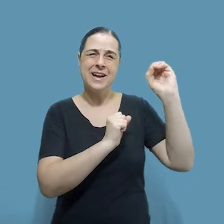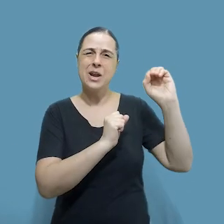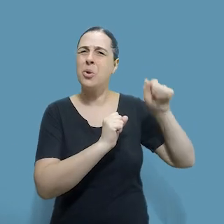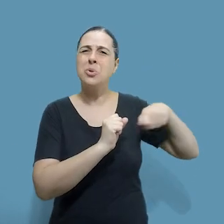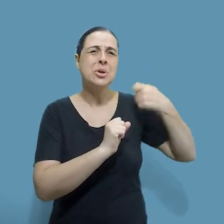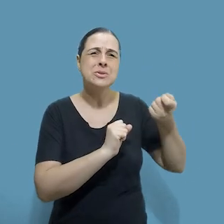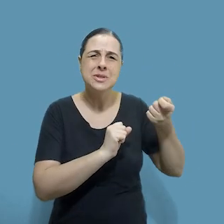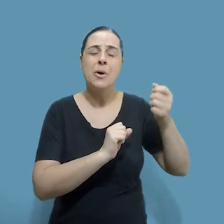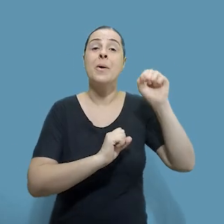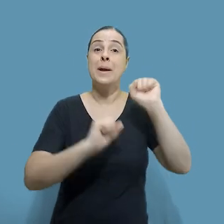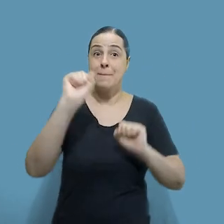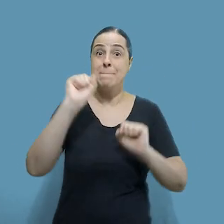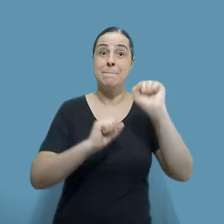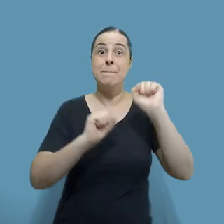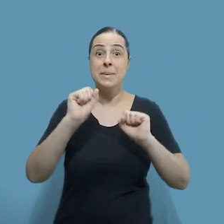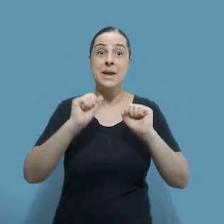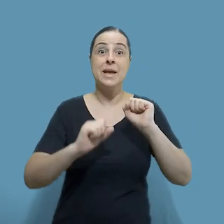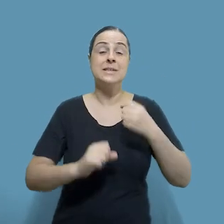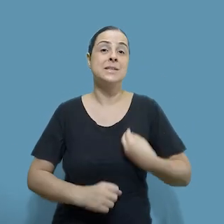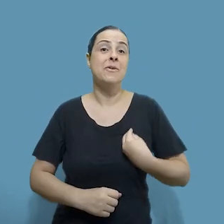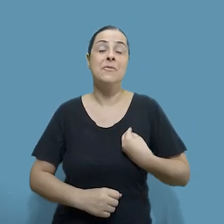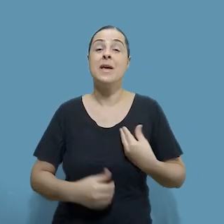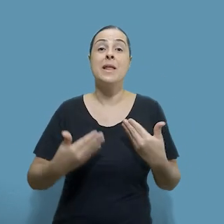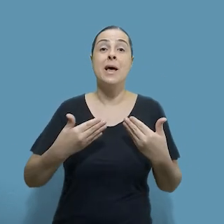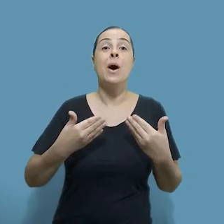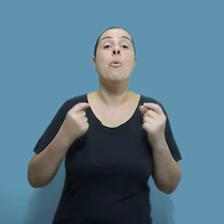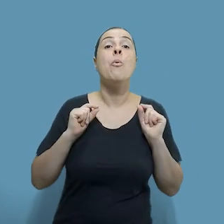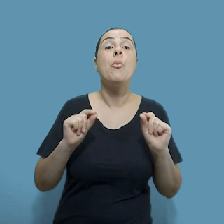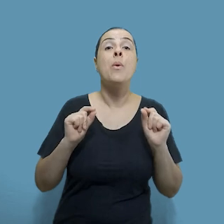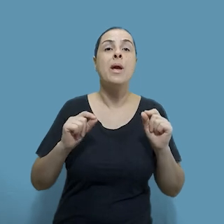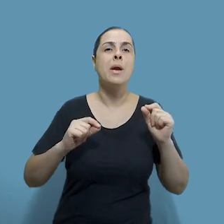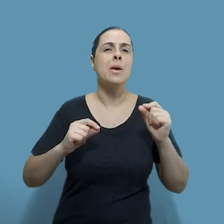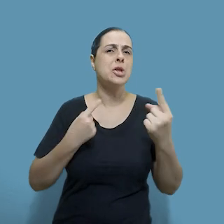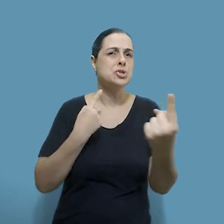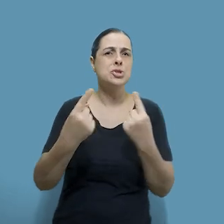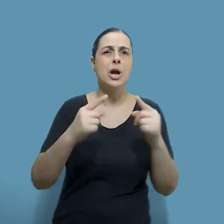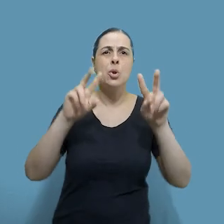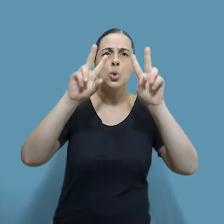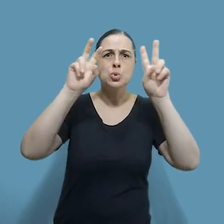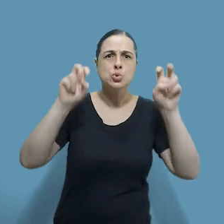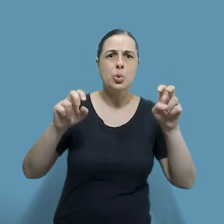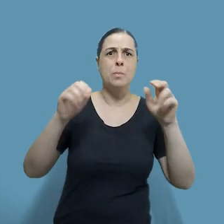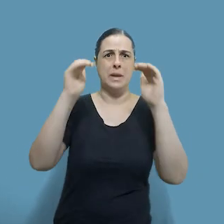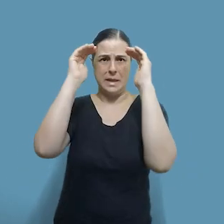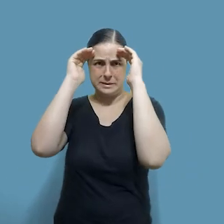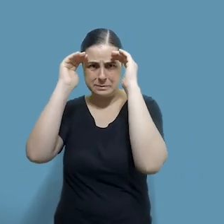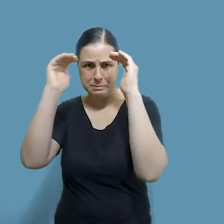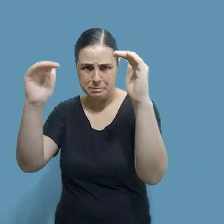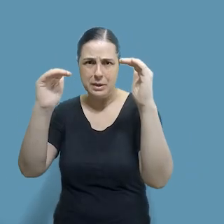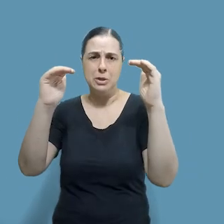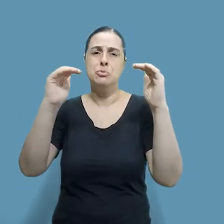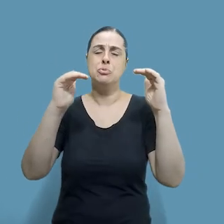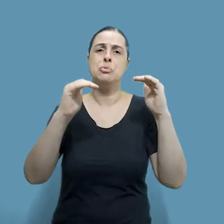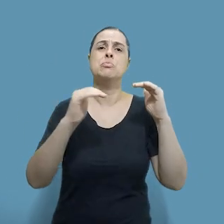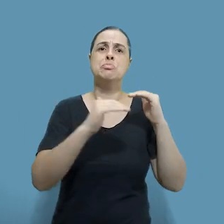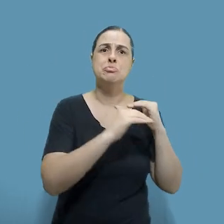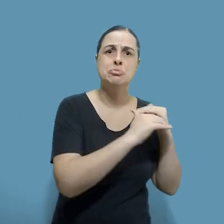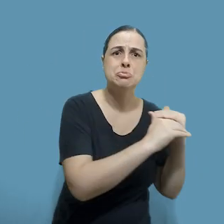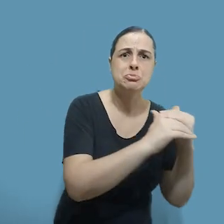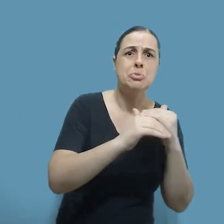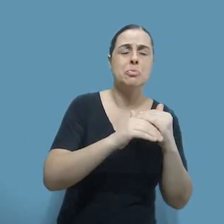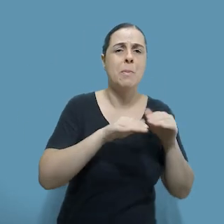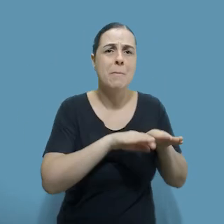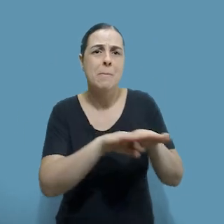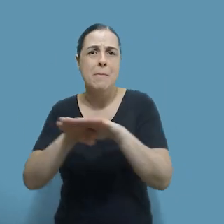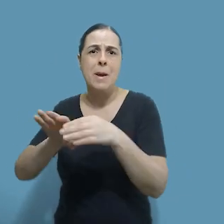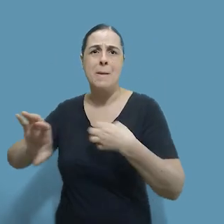empresa que existe para trazer o diálogo, expandir o diálogo sobre respeito, empatia e a desconstrução do perfeito, a diversidade, a inclusão,